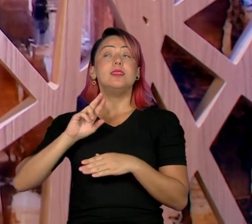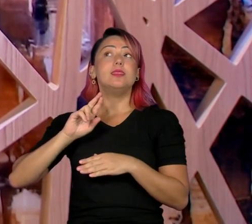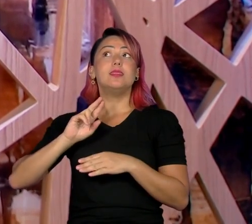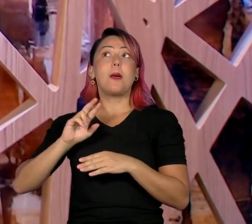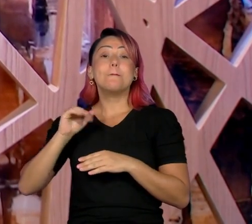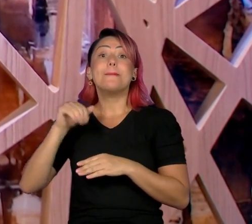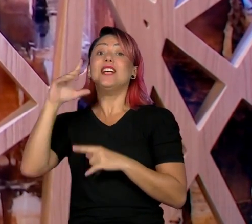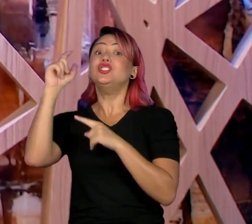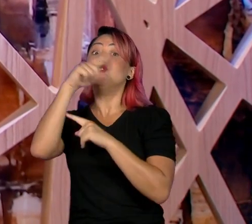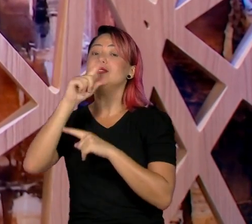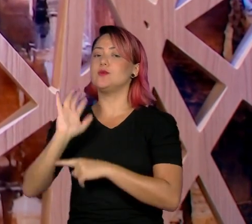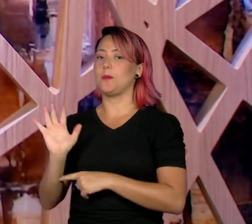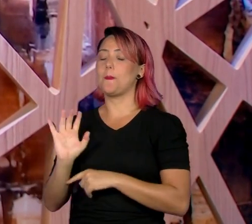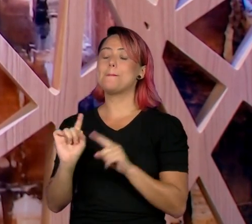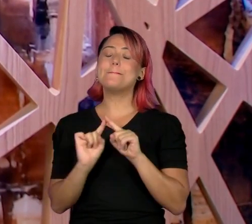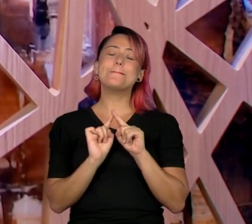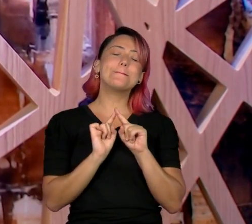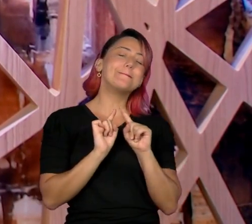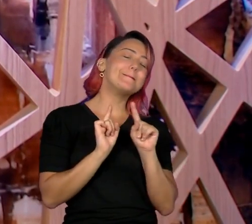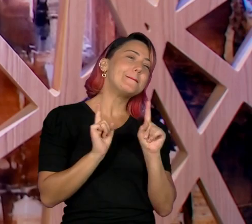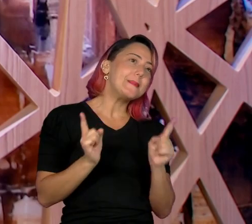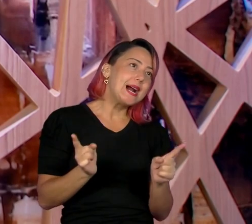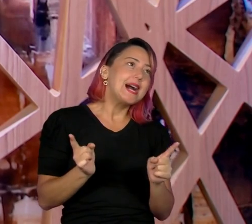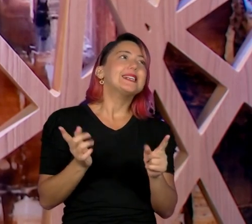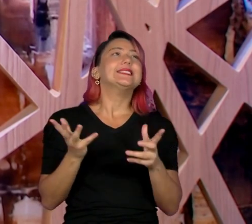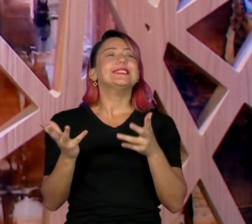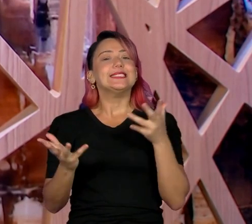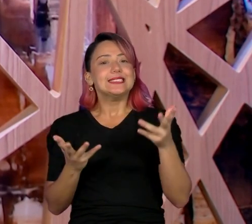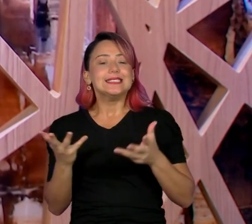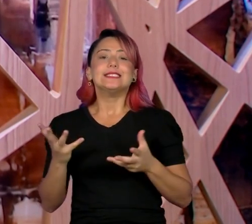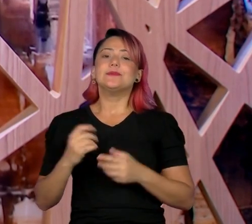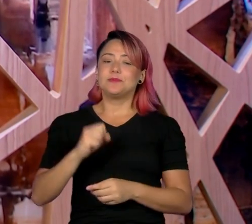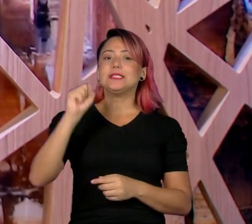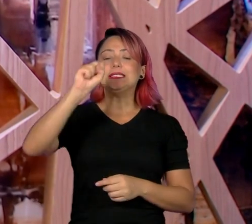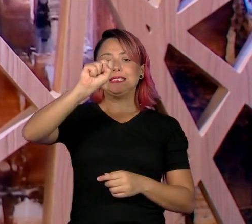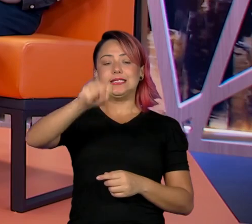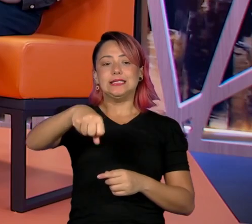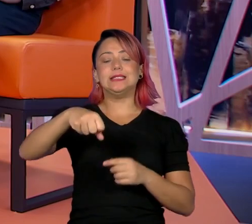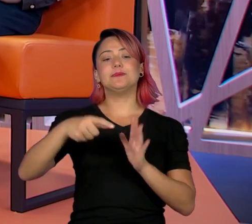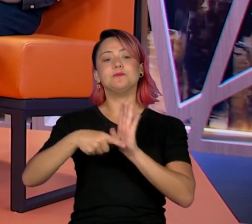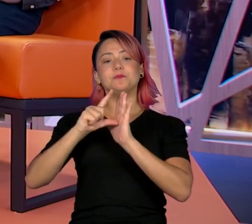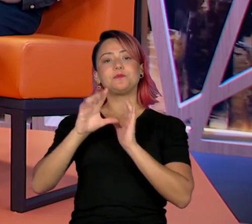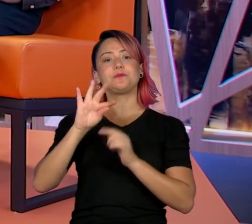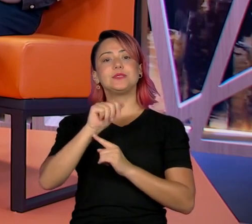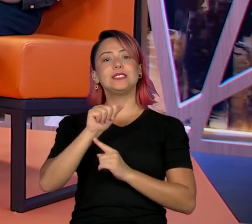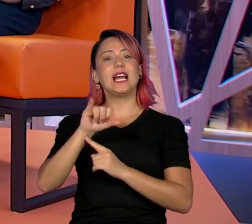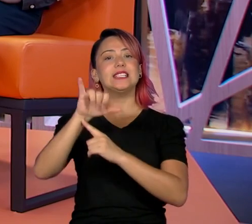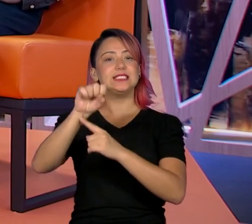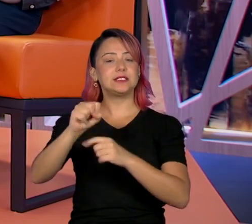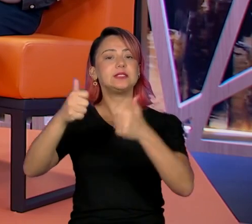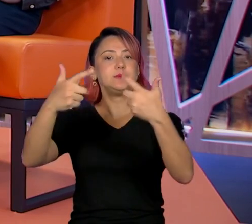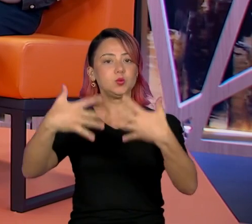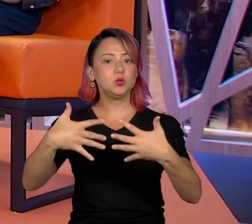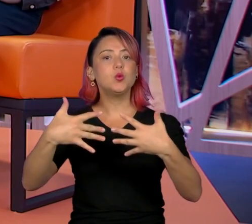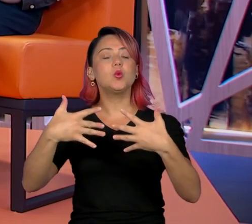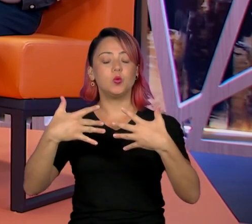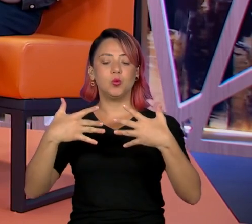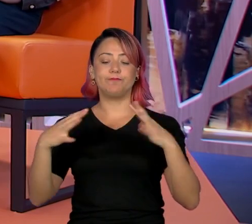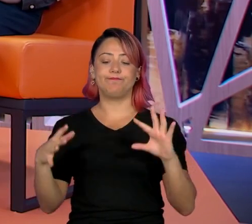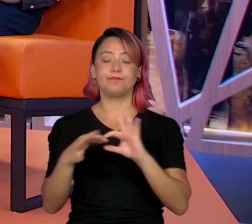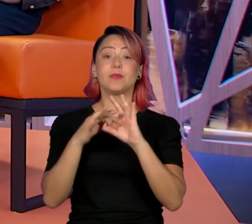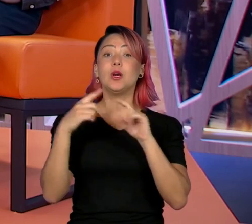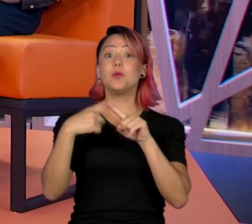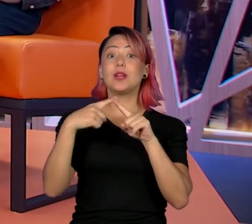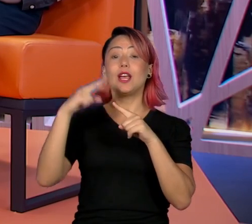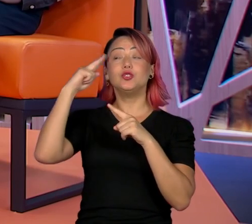há um segundo tempo nessa resposta que eu acho que a própria fala da Tássia nos ajuda. O sonho enquanto projeção